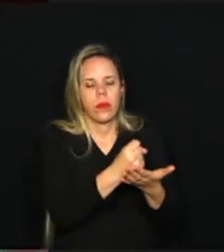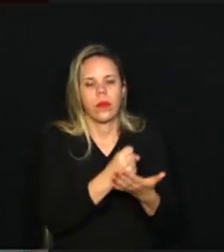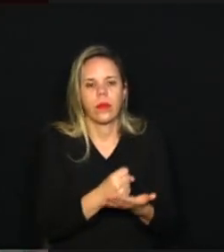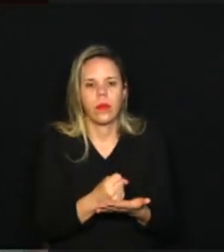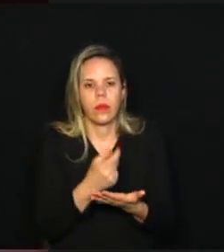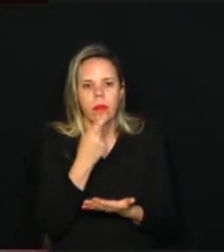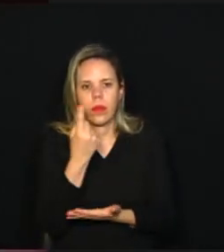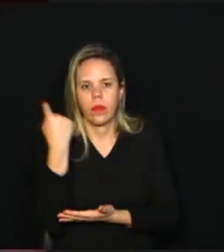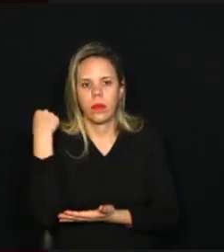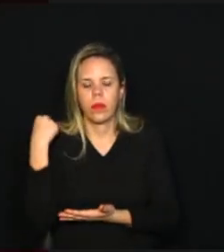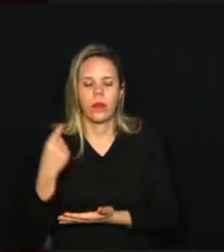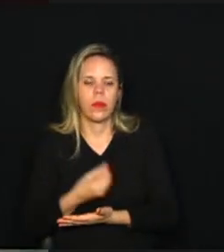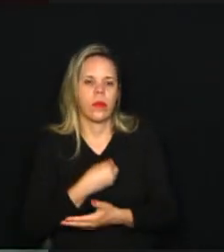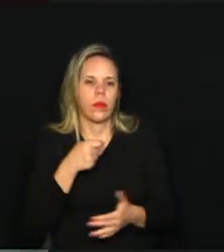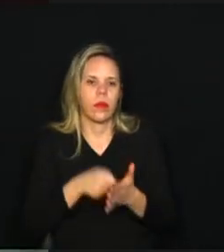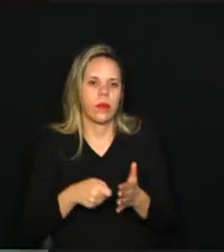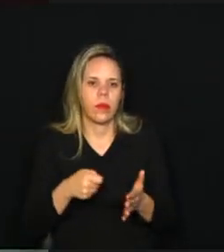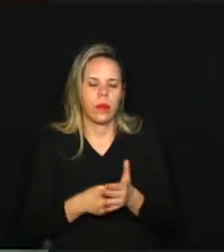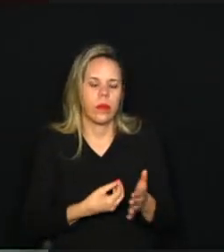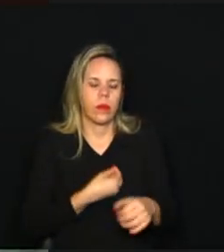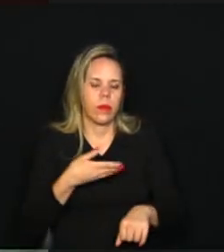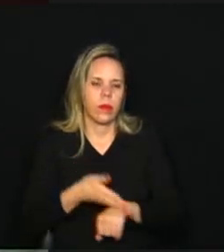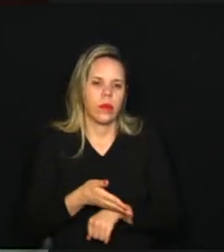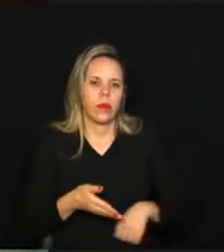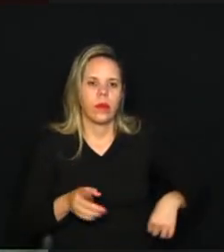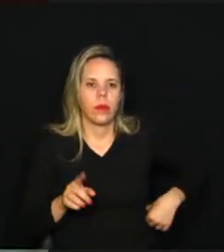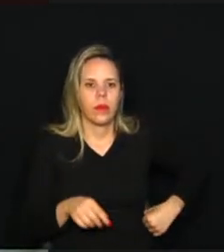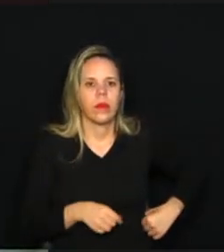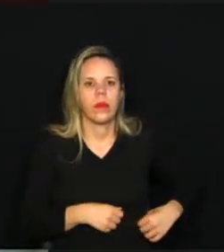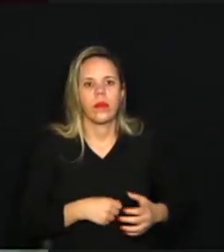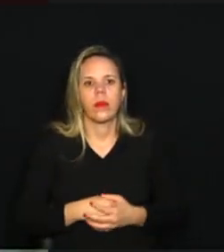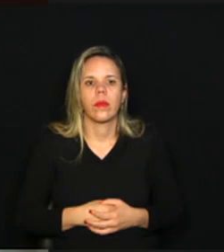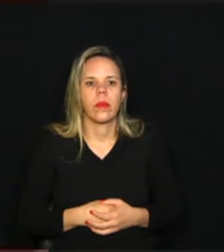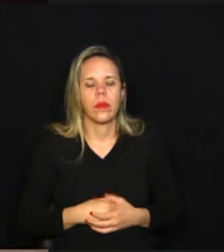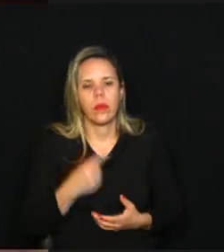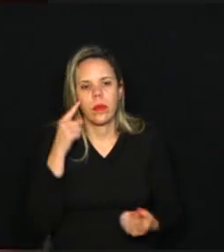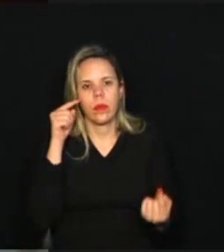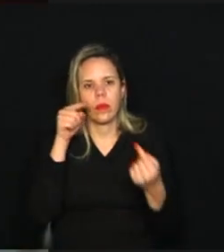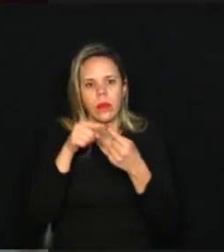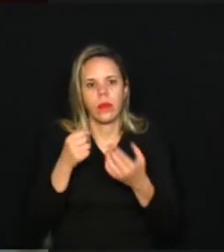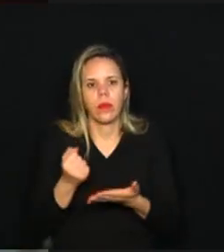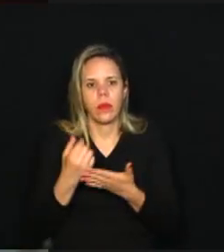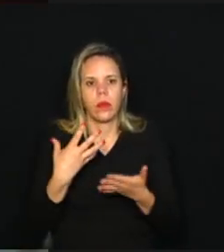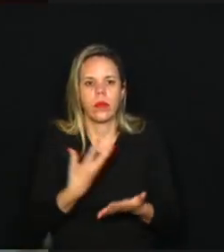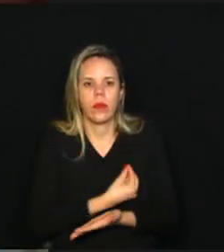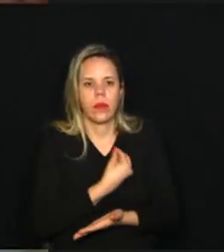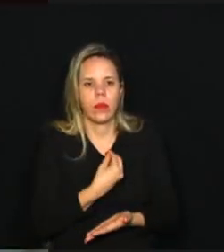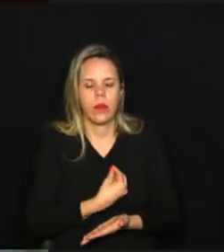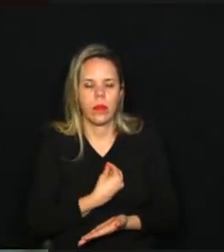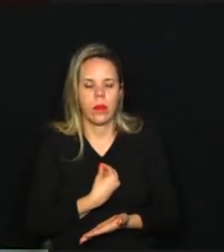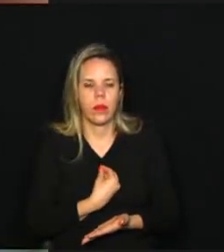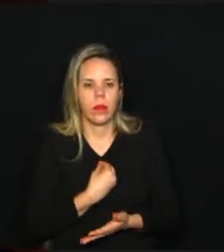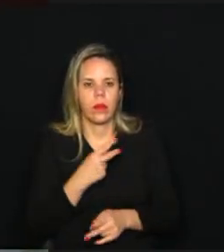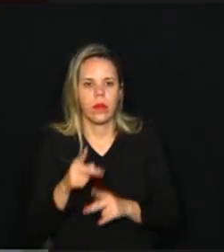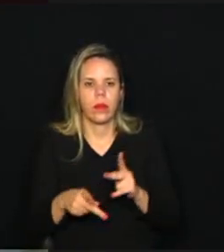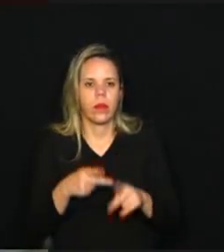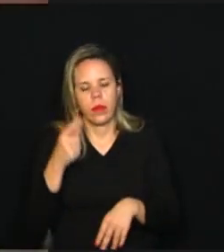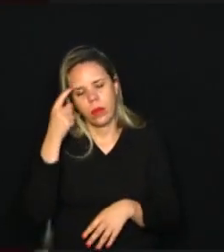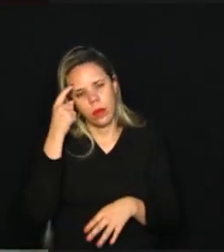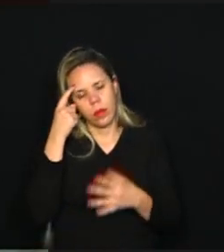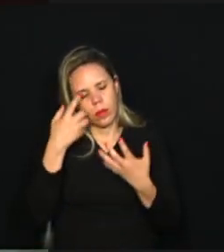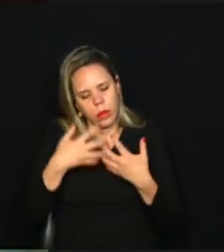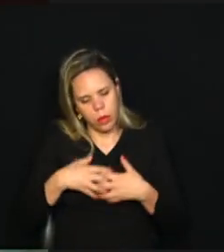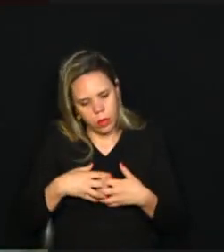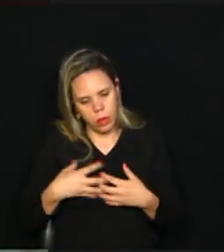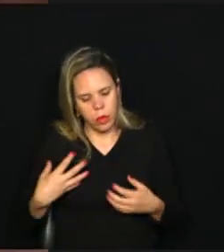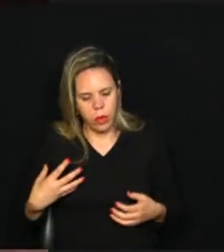chama lá da Frente pela Vida, desse grupo que eu participo, que é a intenção de salvar as vidas. Como fazer com que a comunidade comece a pensar em salvar